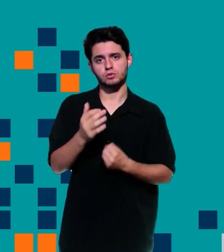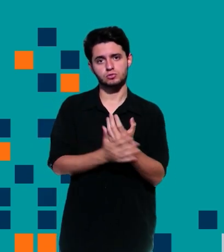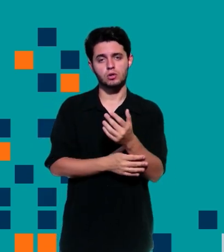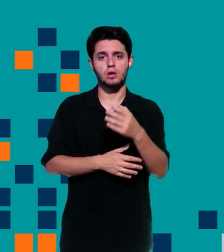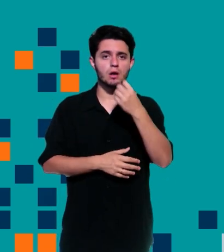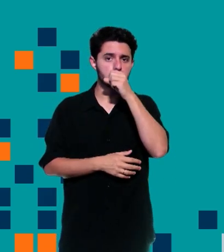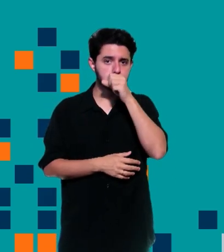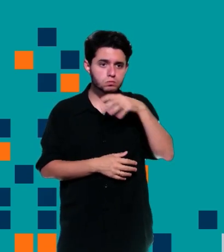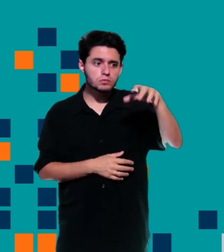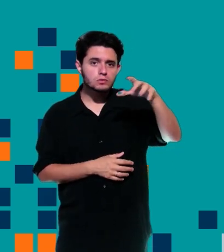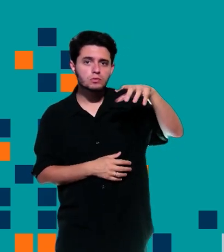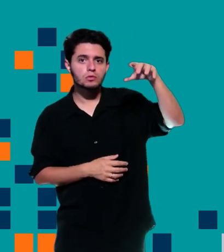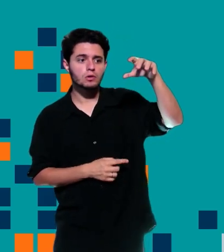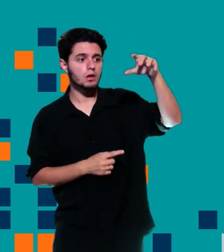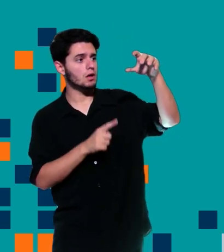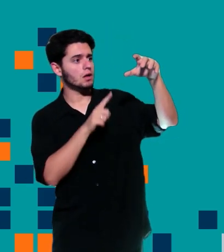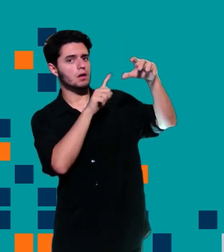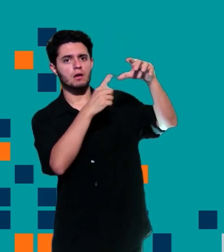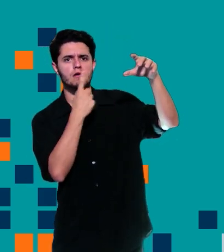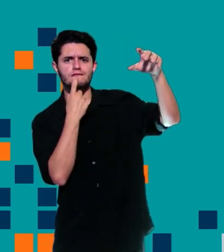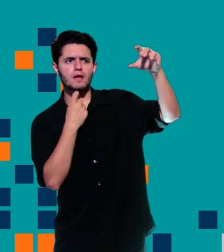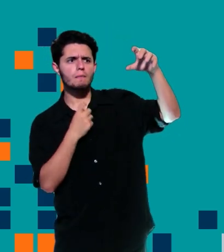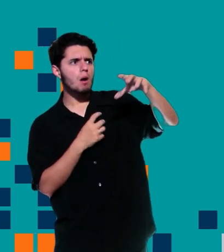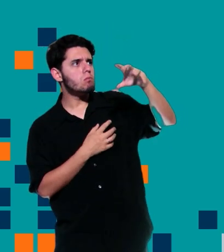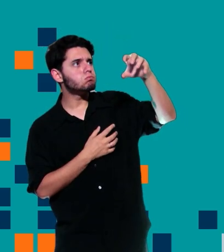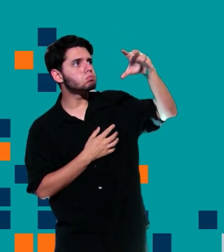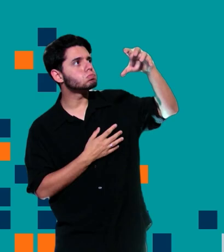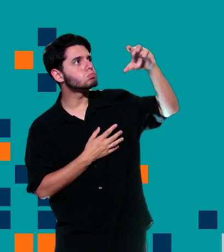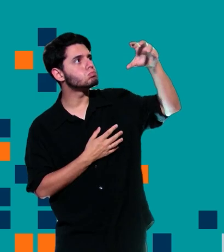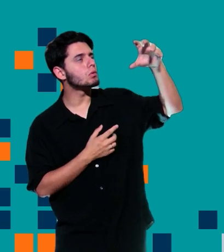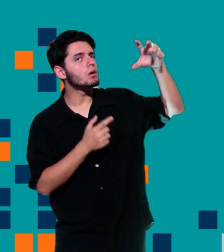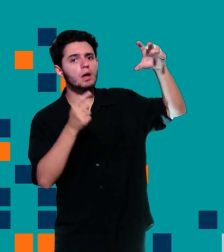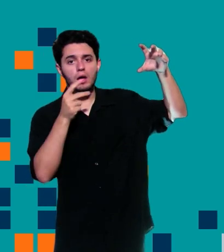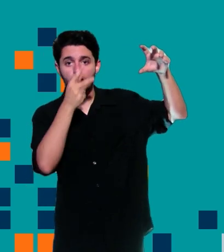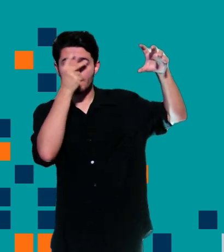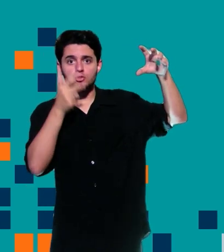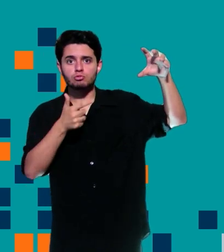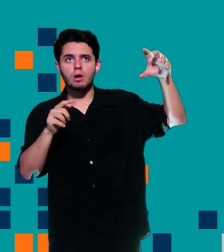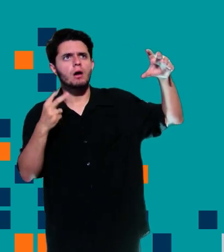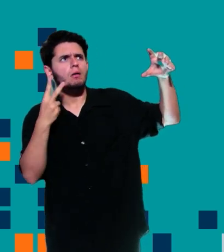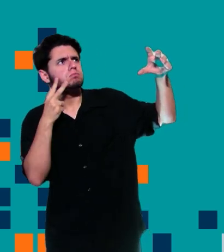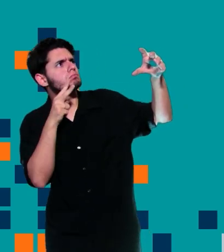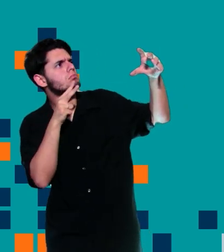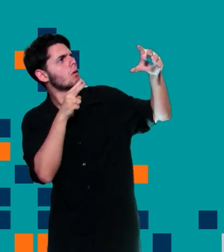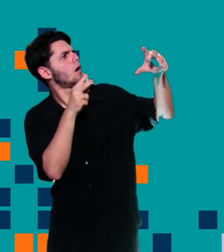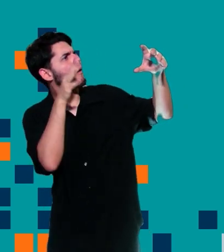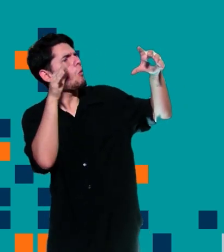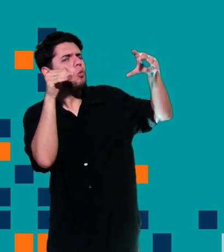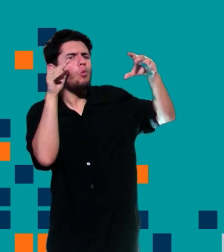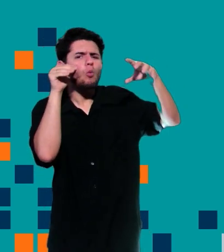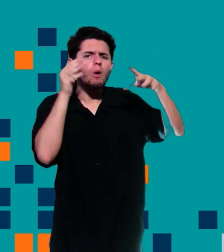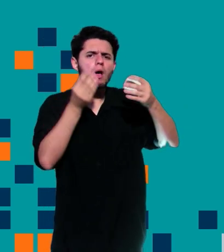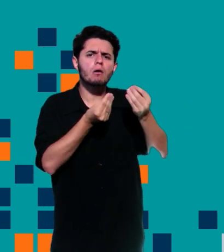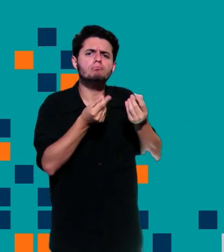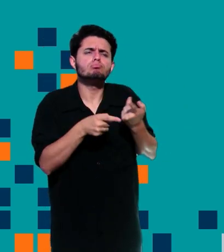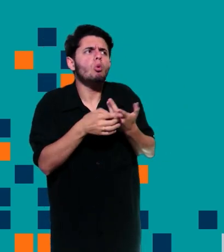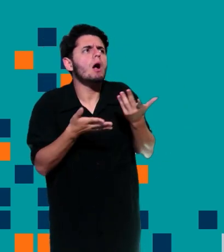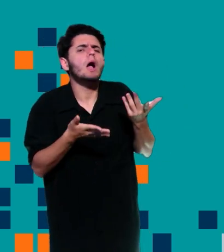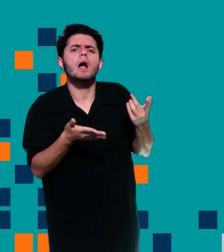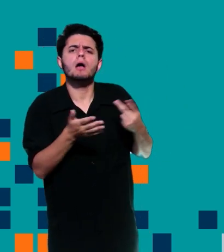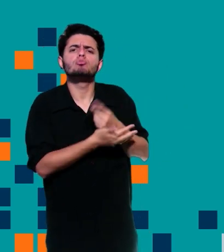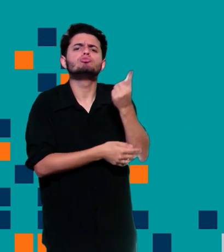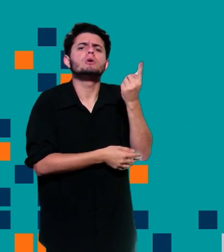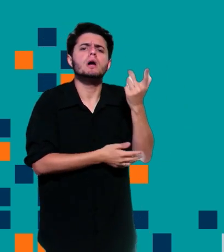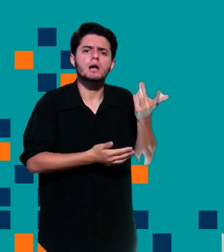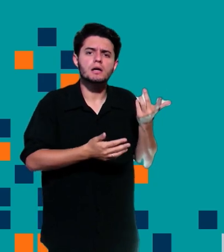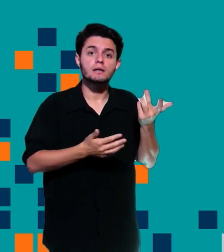verem lá de longe uma bola vermelha para chamar a atenção de que as pessoas chegarem aqui, lá, né? E